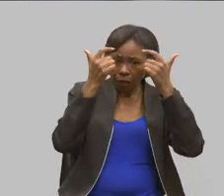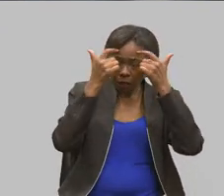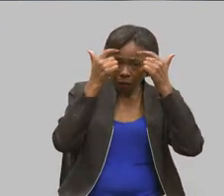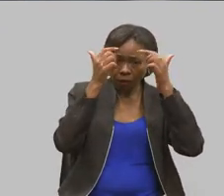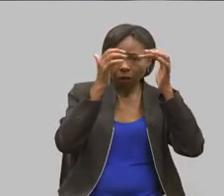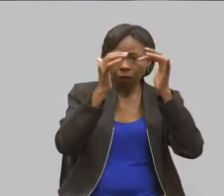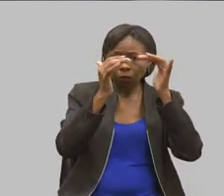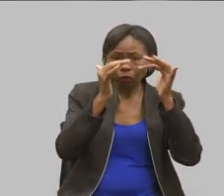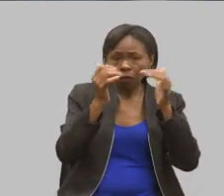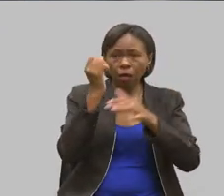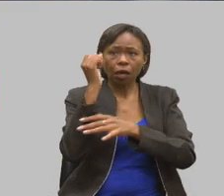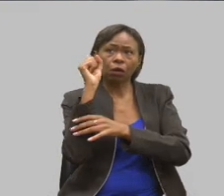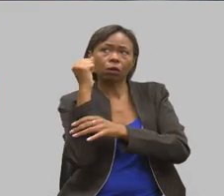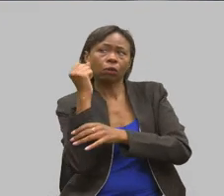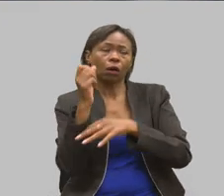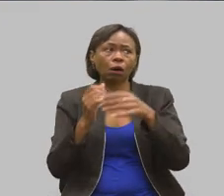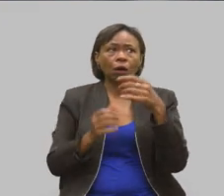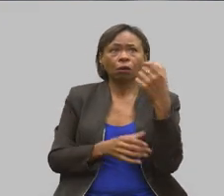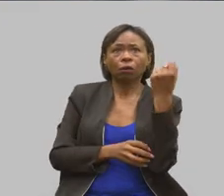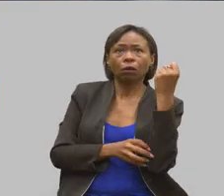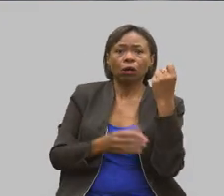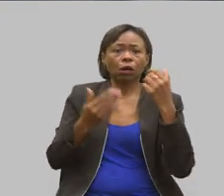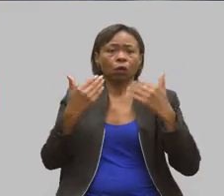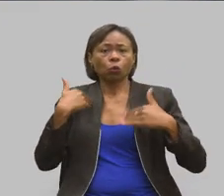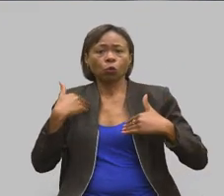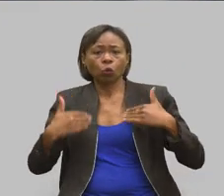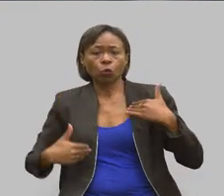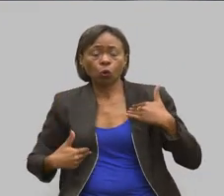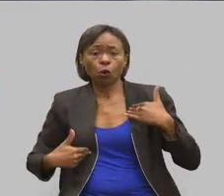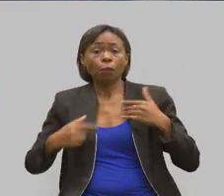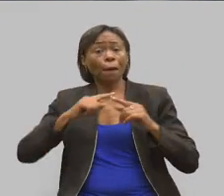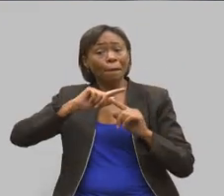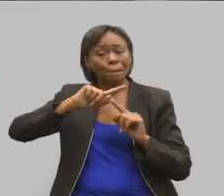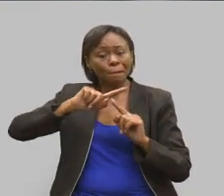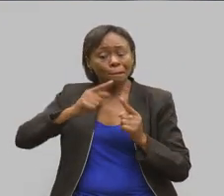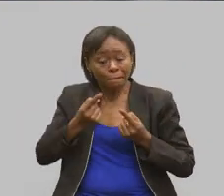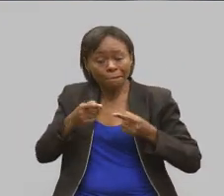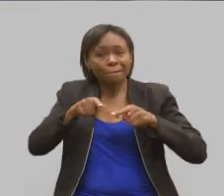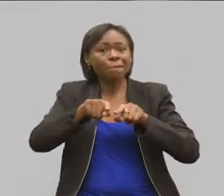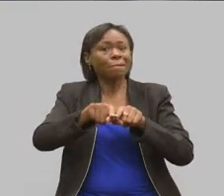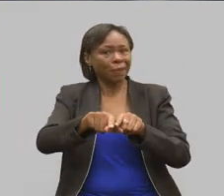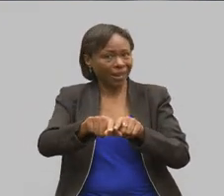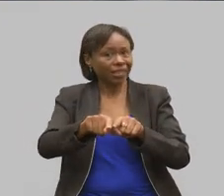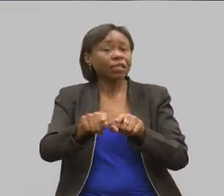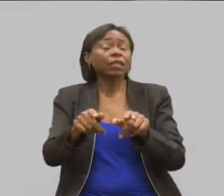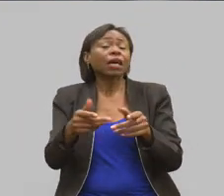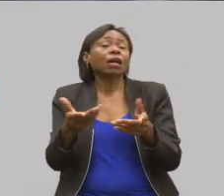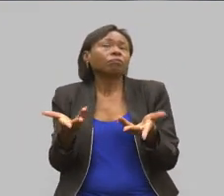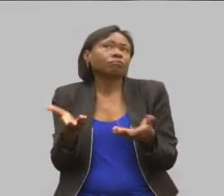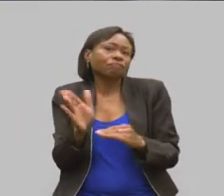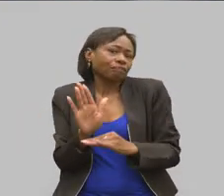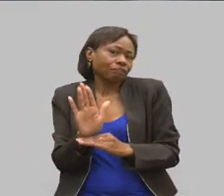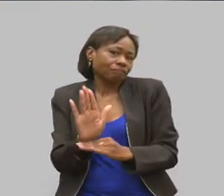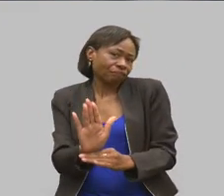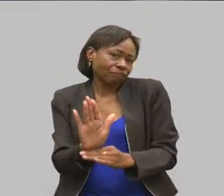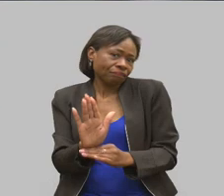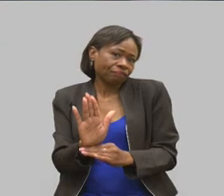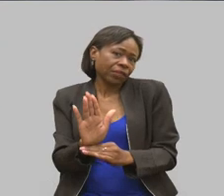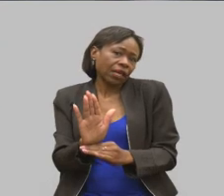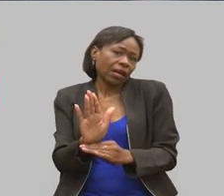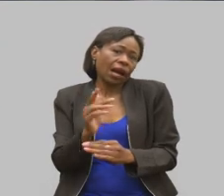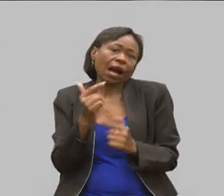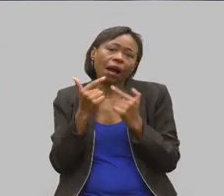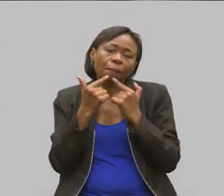motora e trabalha concomitantemente às vezes ajuda até na parte de de de da